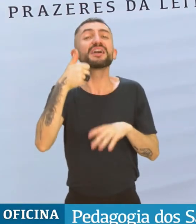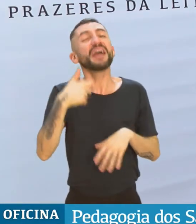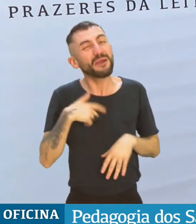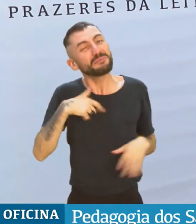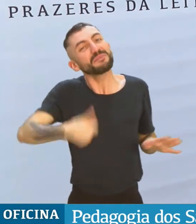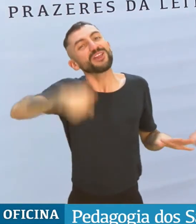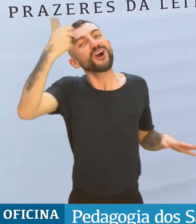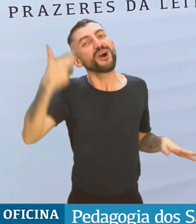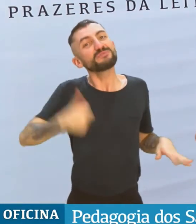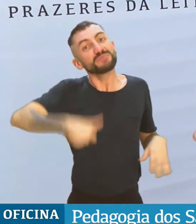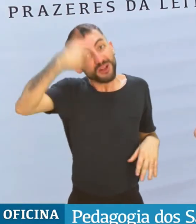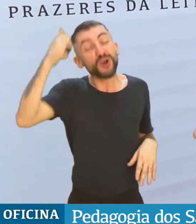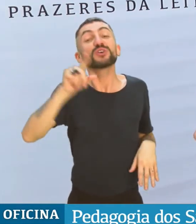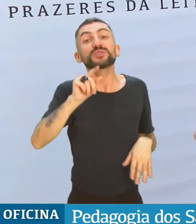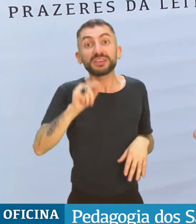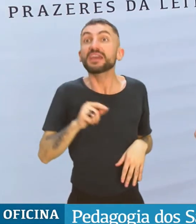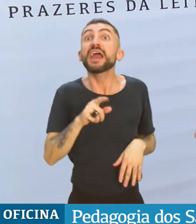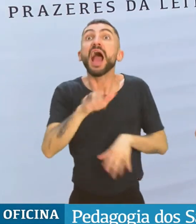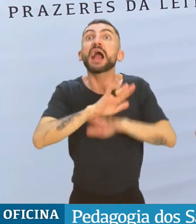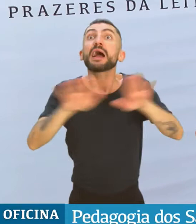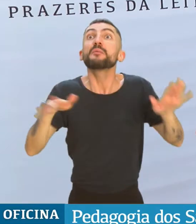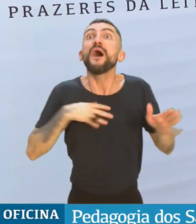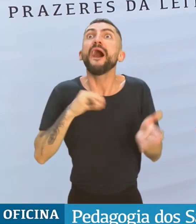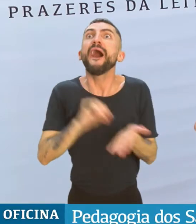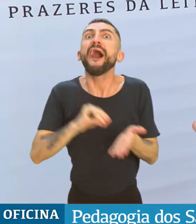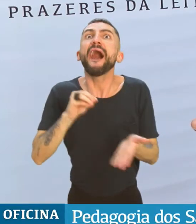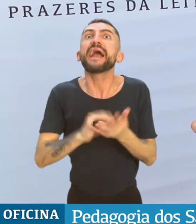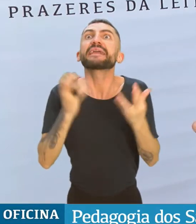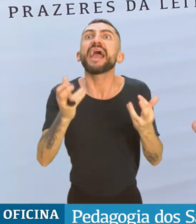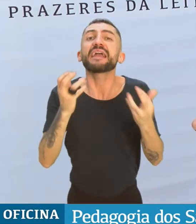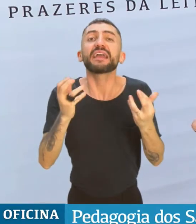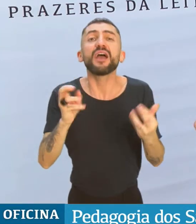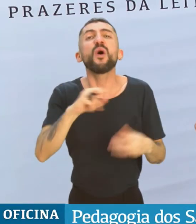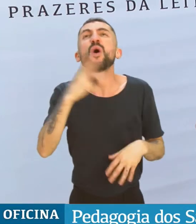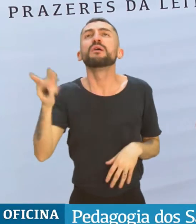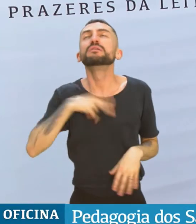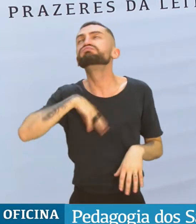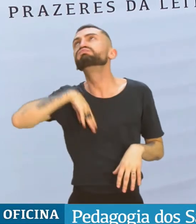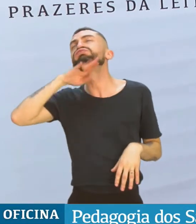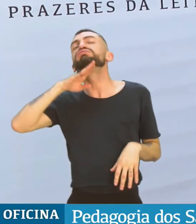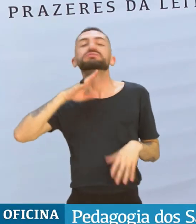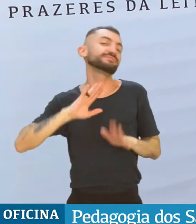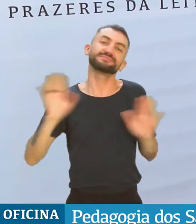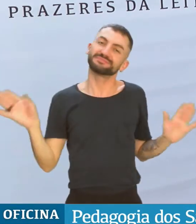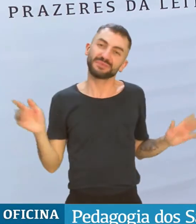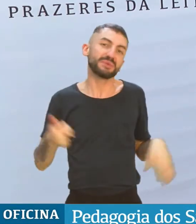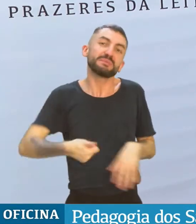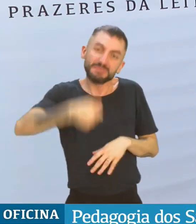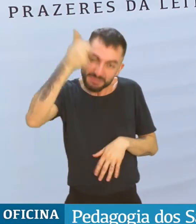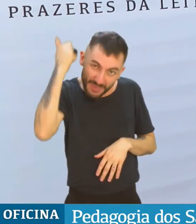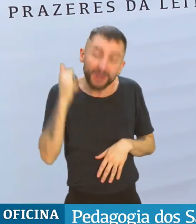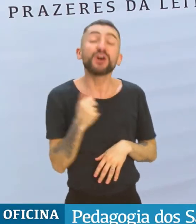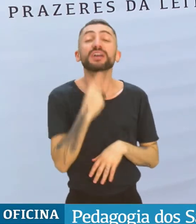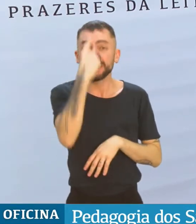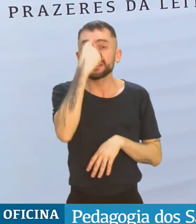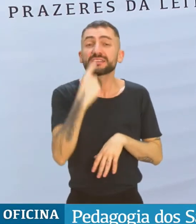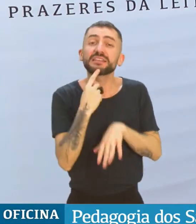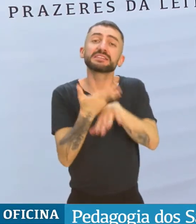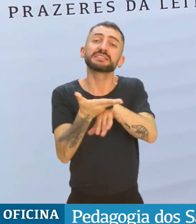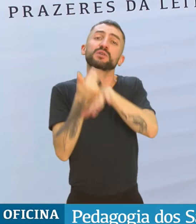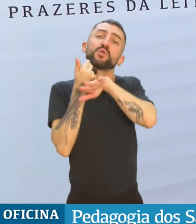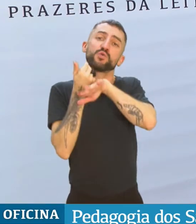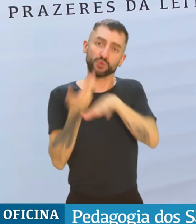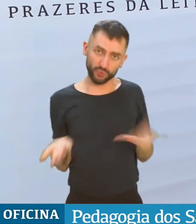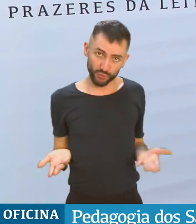atividade com gostinho de quero mais do que fazer uma atividade com gostinho de nunca mais, né? E às vezes tem aquela questão,